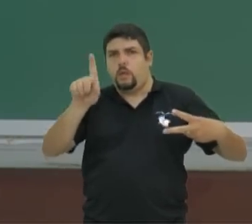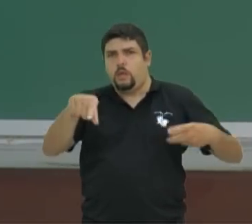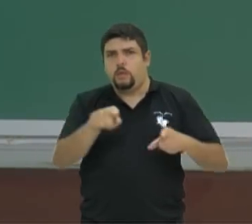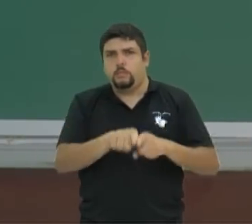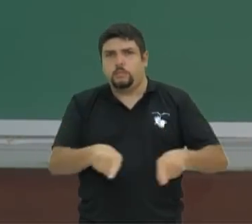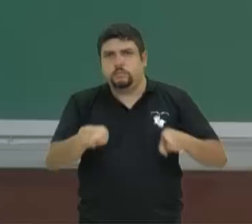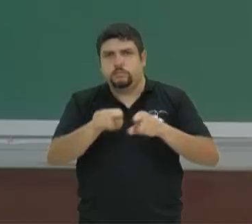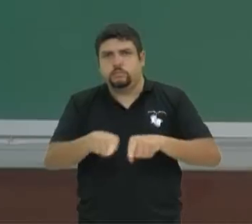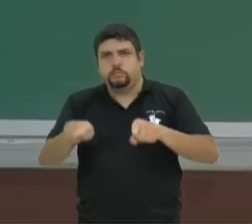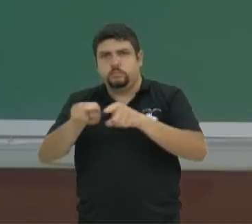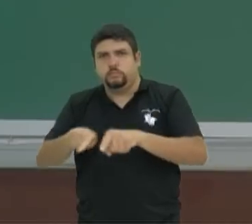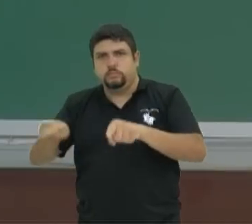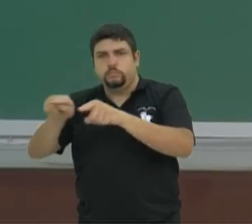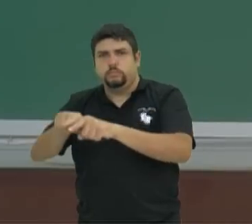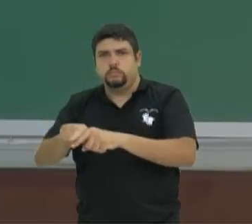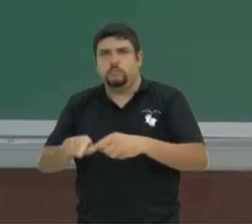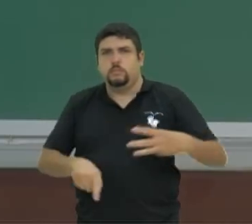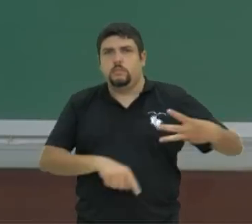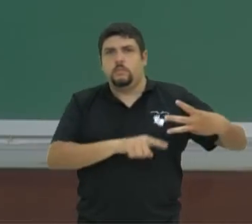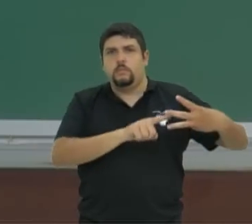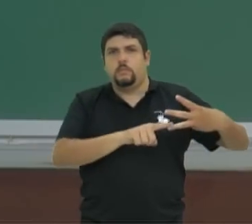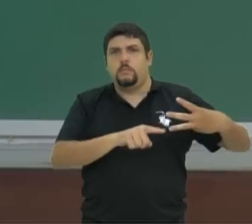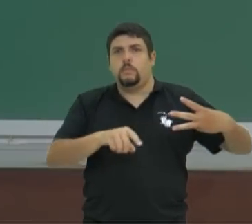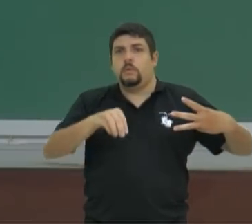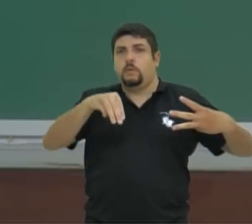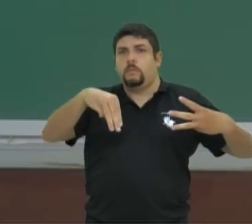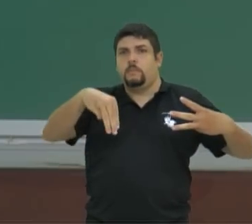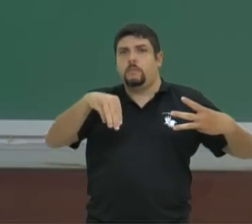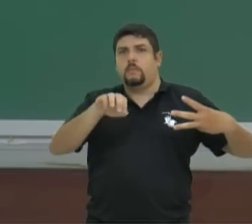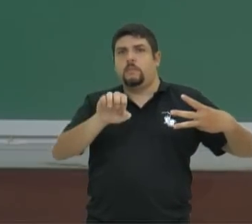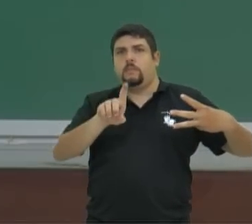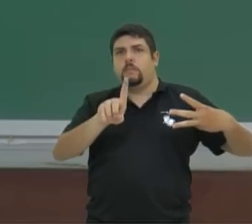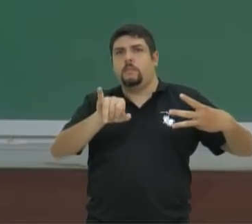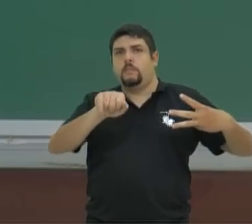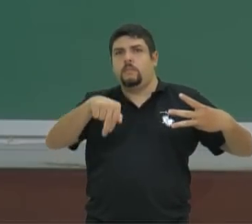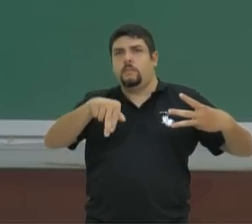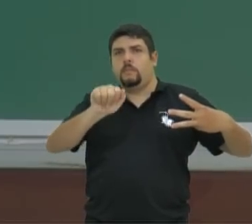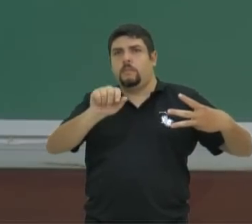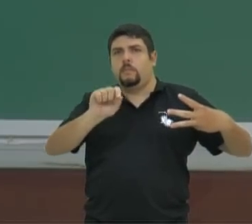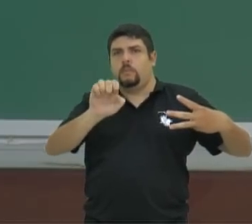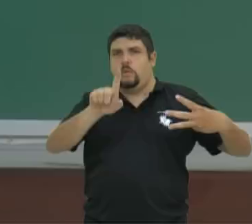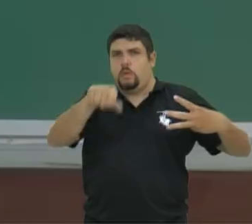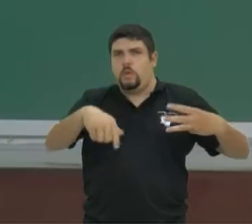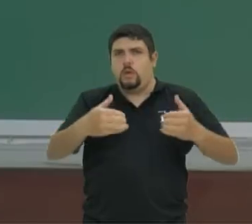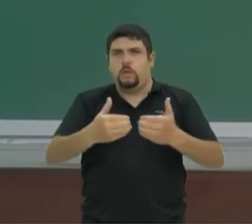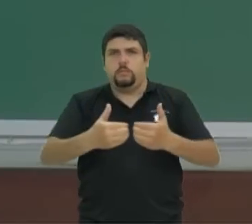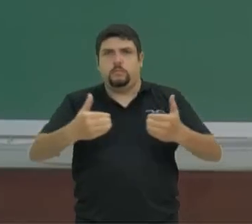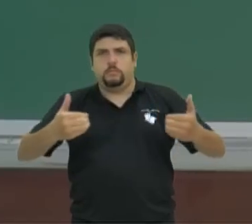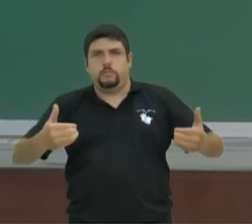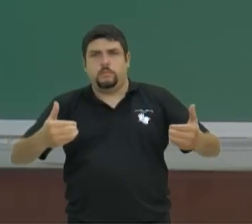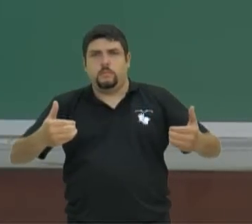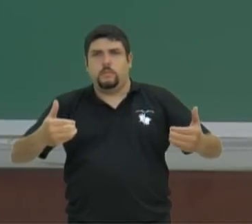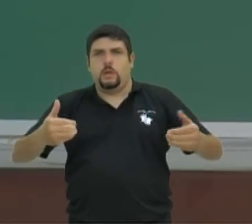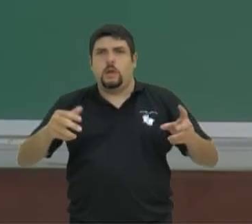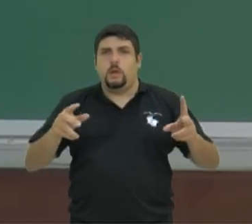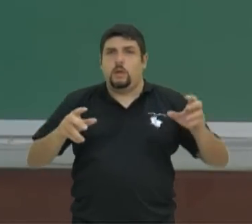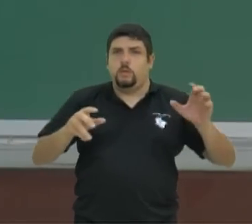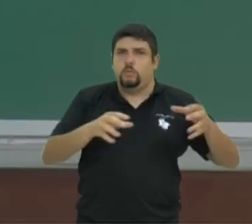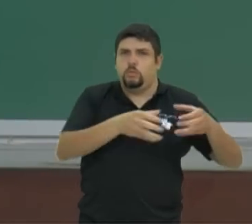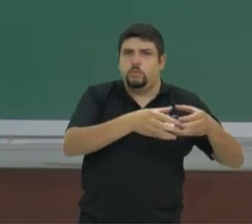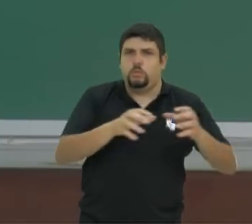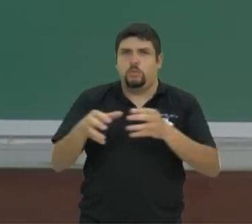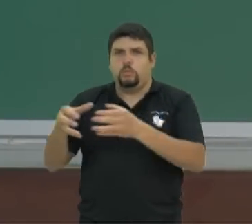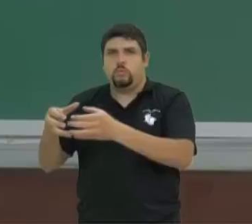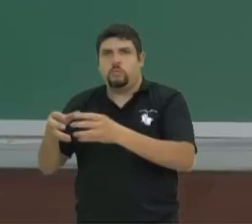Letra C. A mediana é o valor que divide o rol em quantidades iguais, em duas quantidades iguais